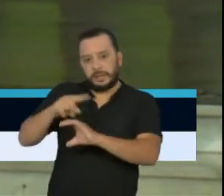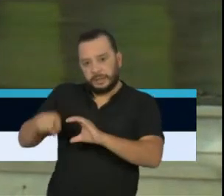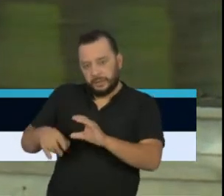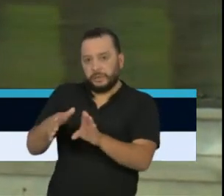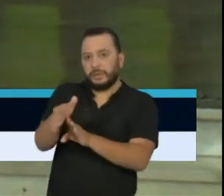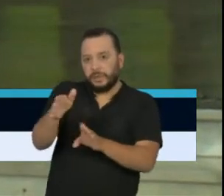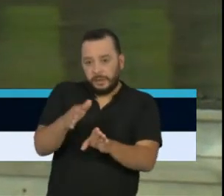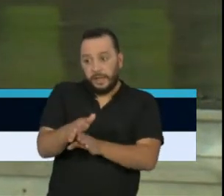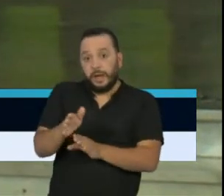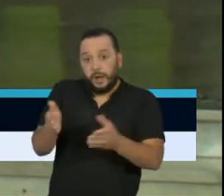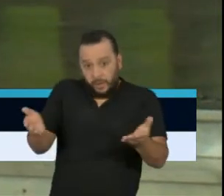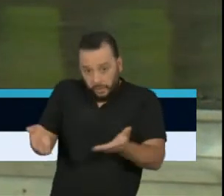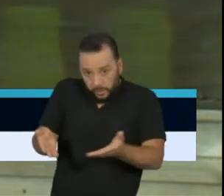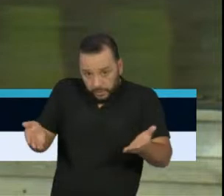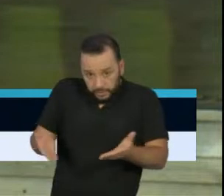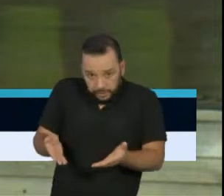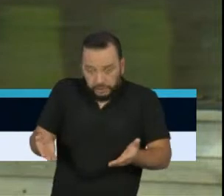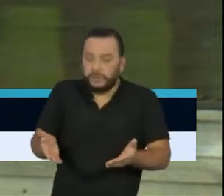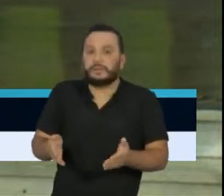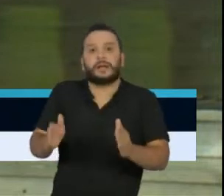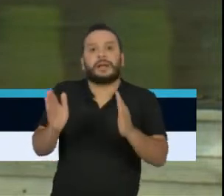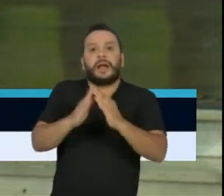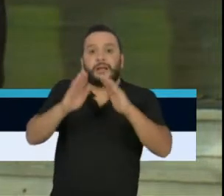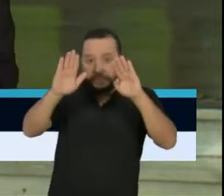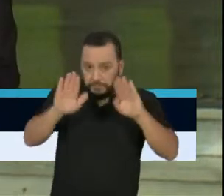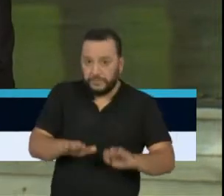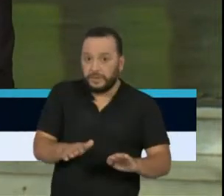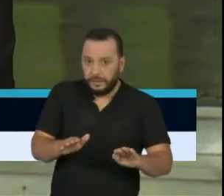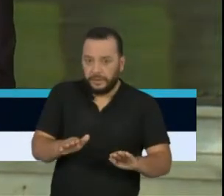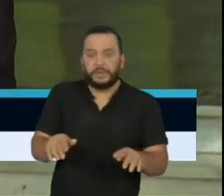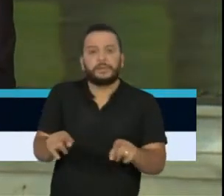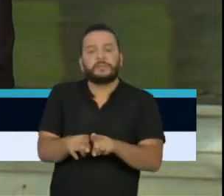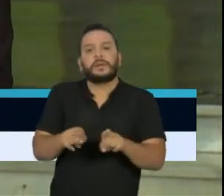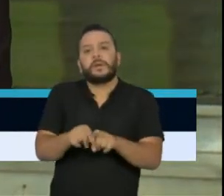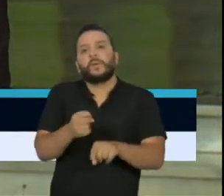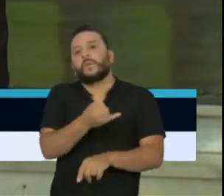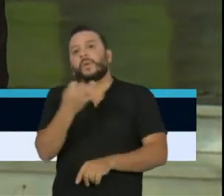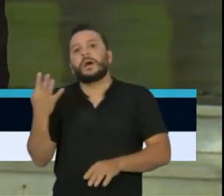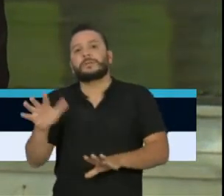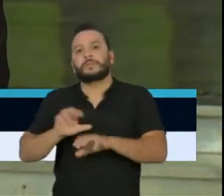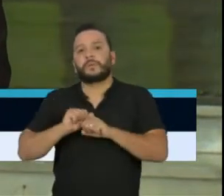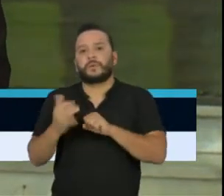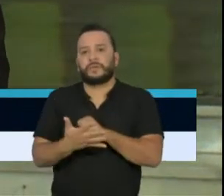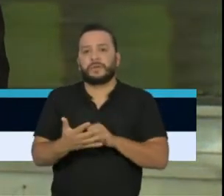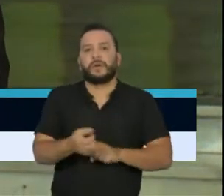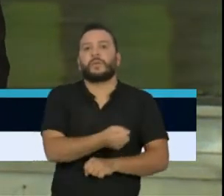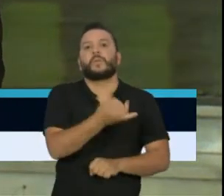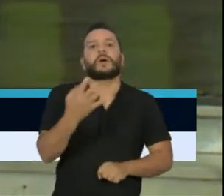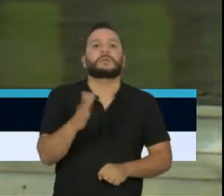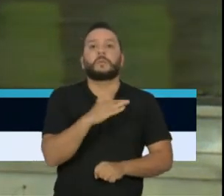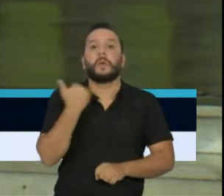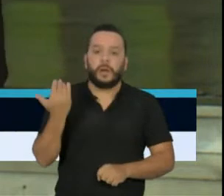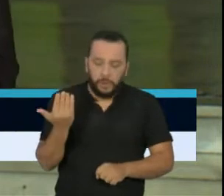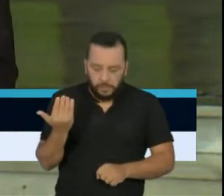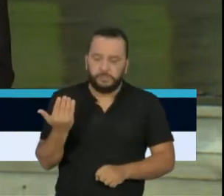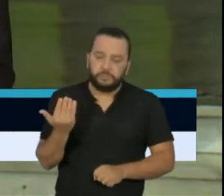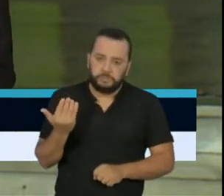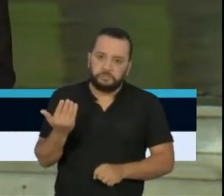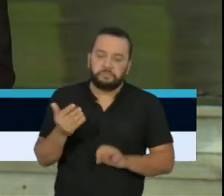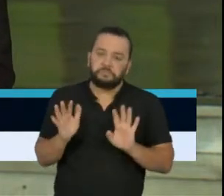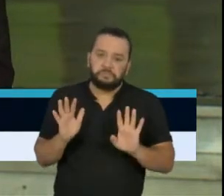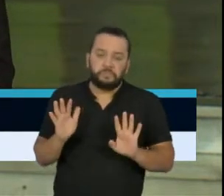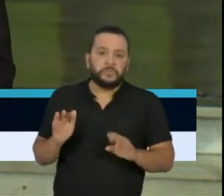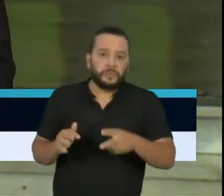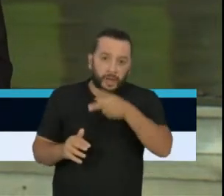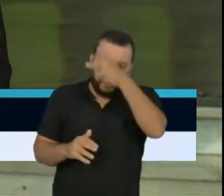volto a dizer, em relação a hoje, ao dia de hoje, aos números que nós temos apresentados. O que a Prefeitura não pode